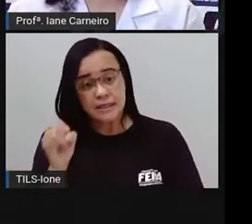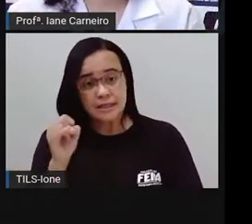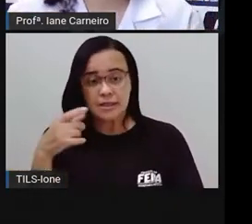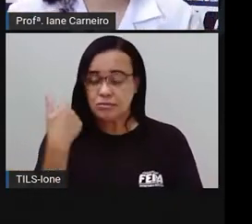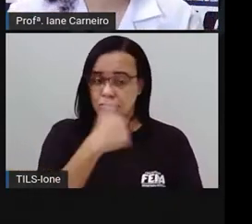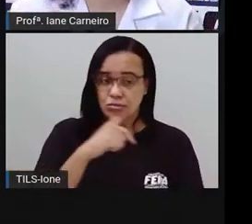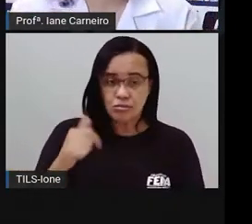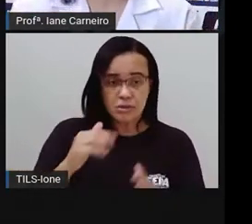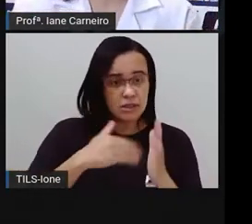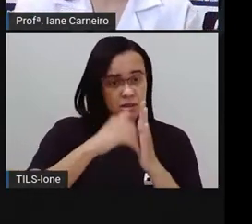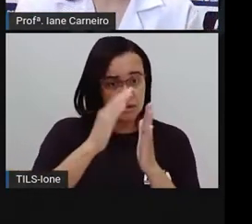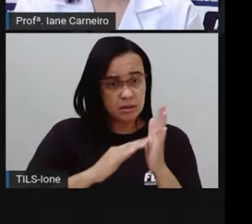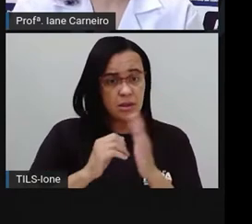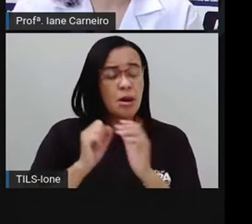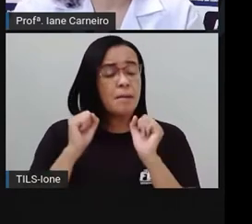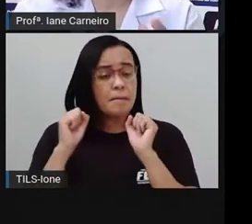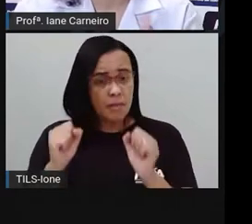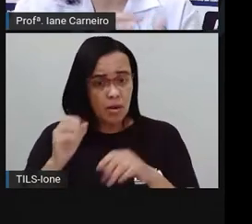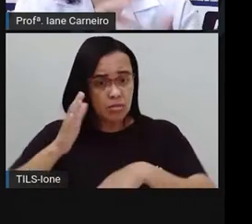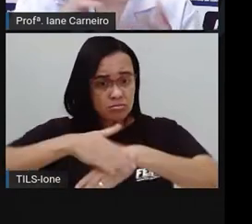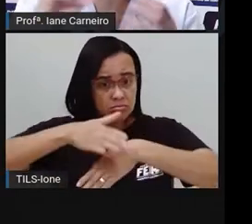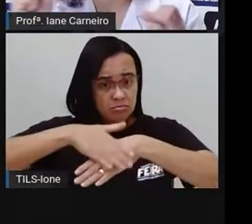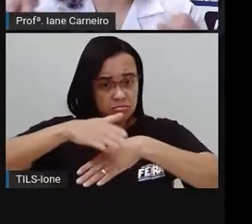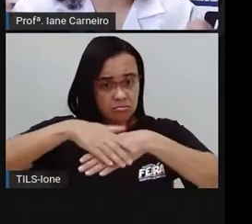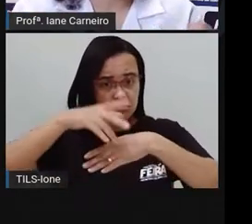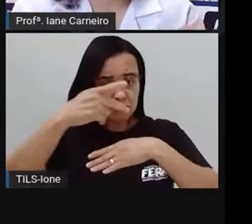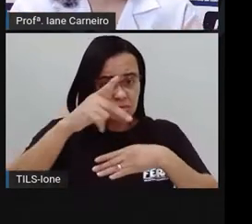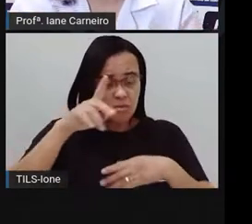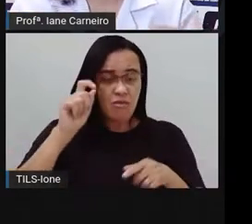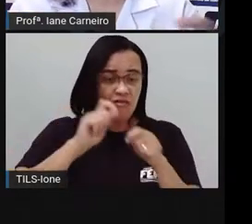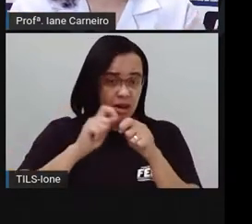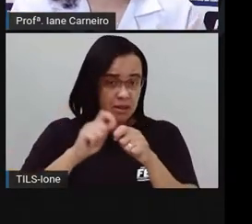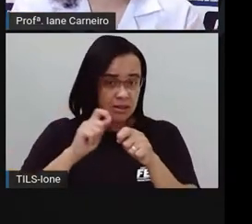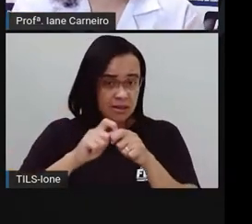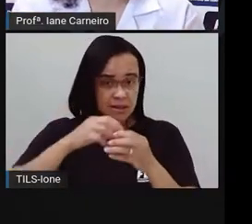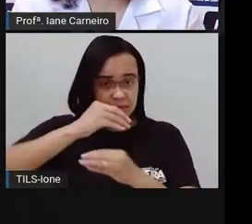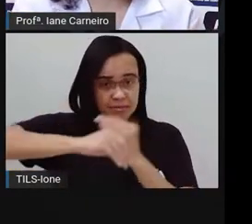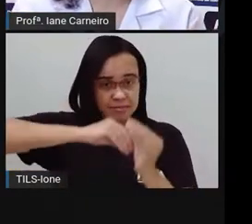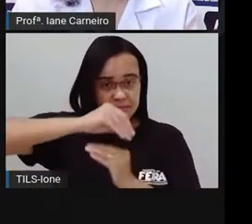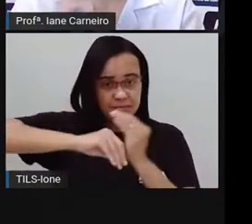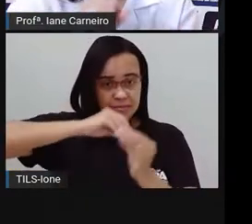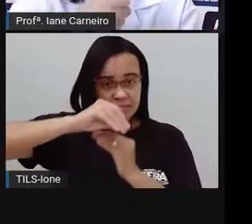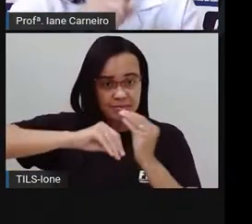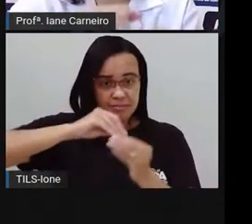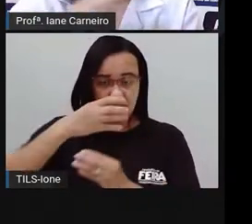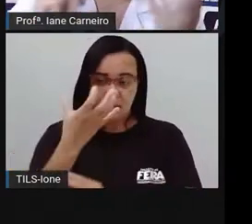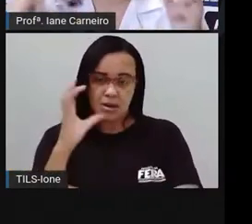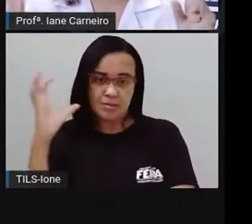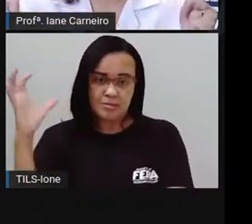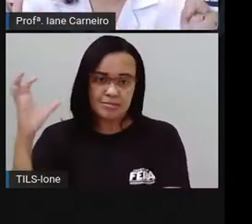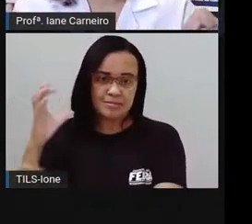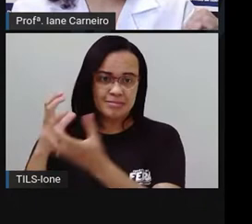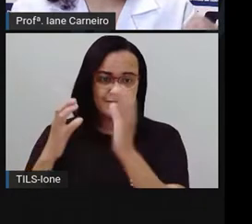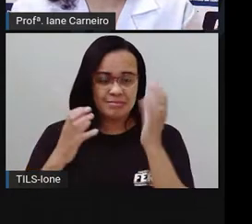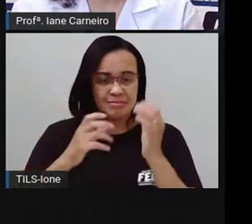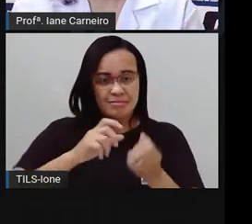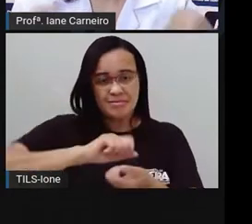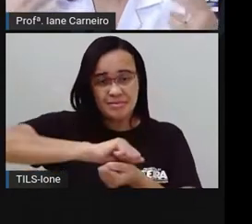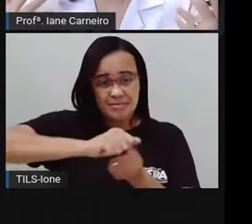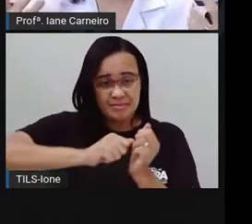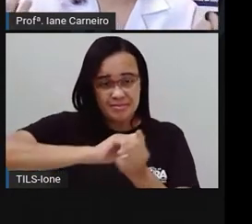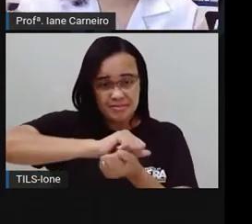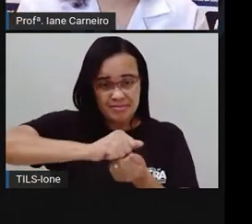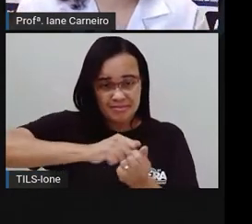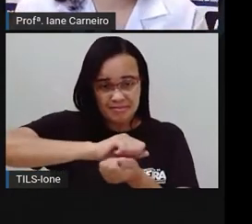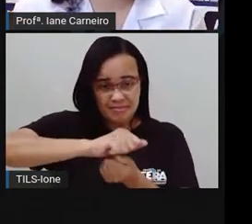sua própria tinta em casa, né? Então você pode pegar plantinhas lá do quintal, amassar, né, para fazer o verde.